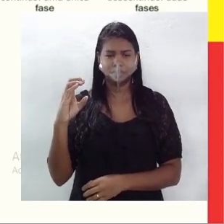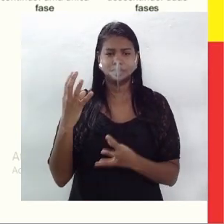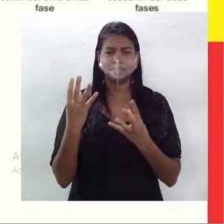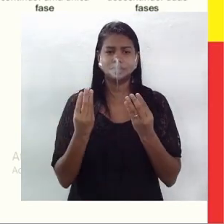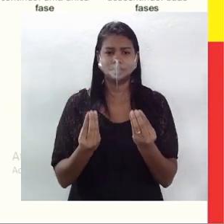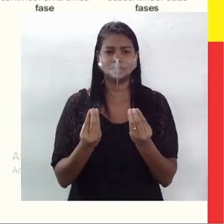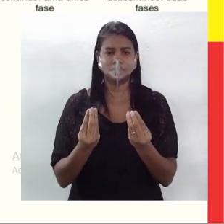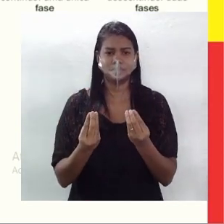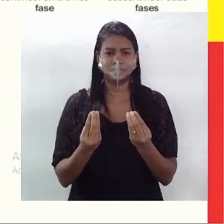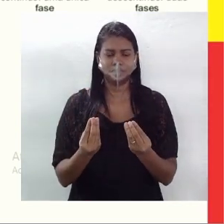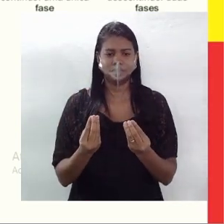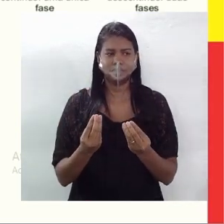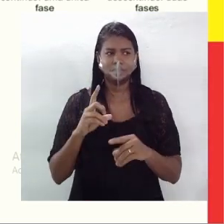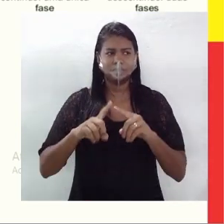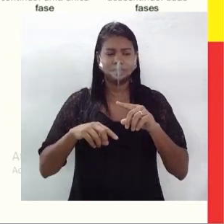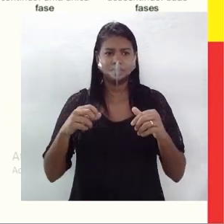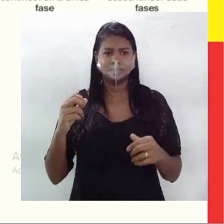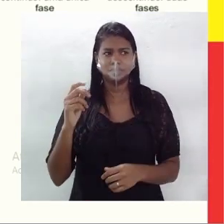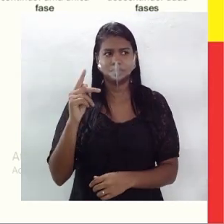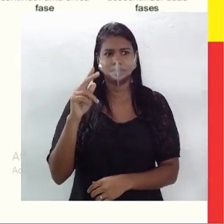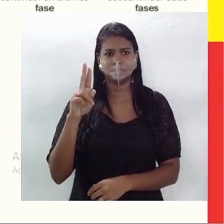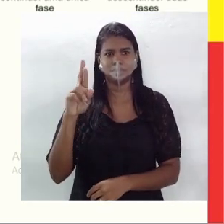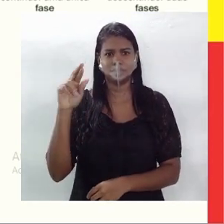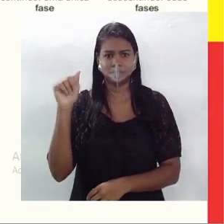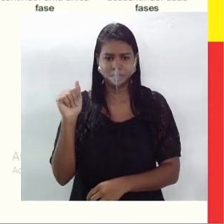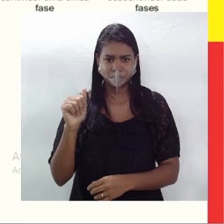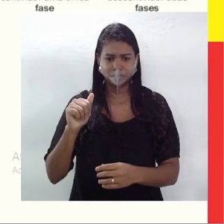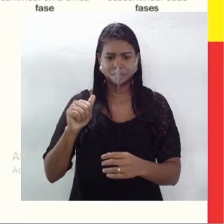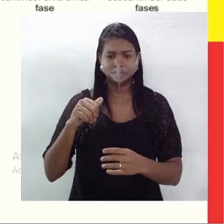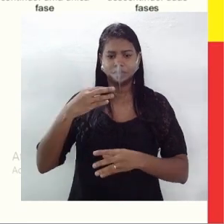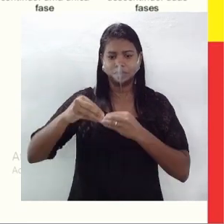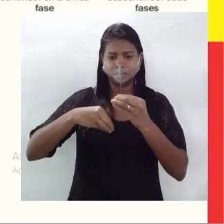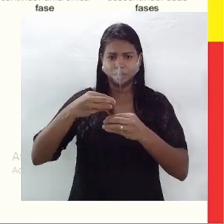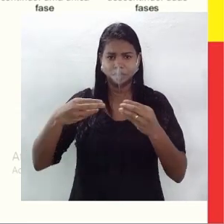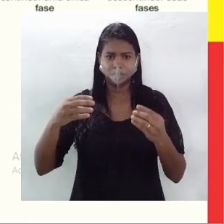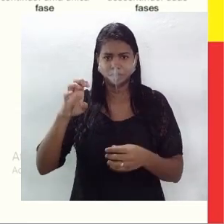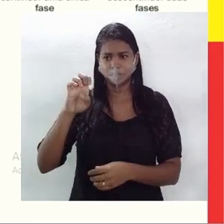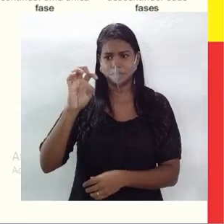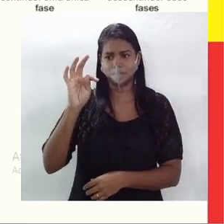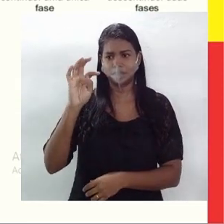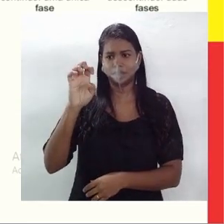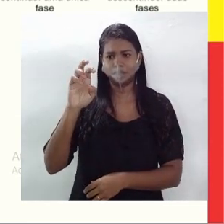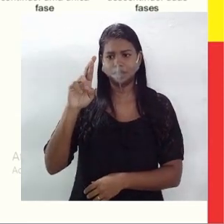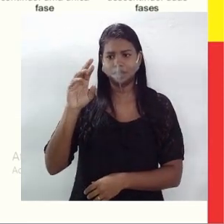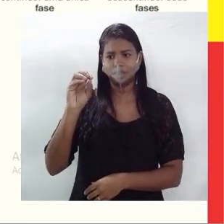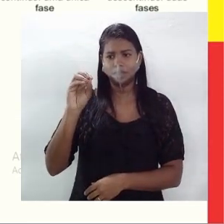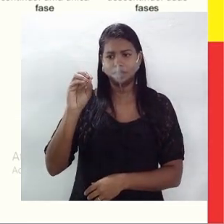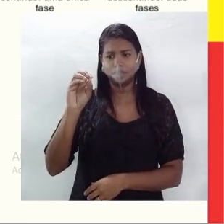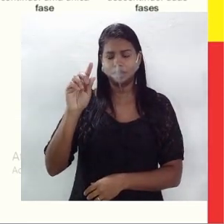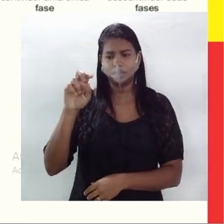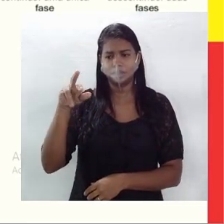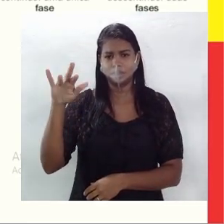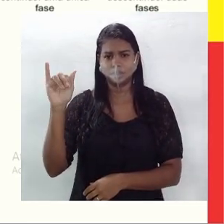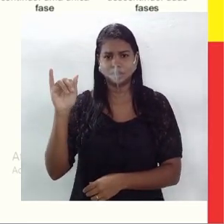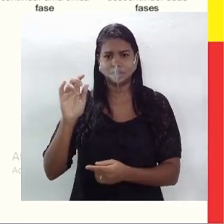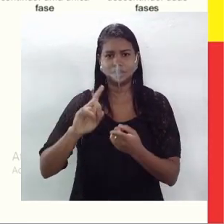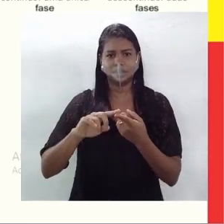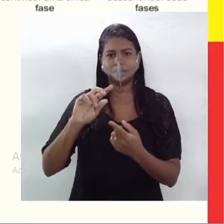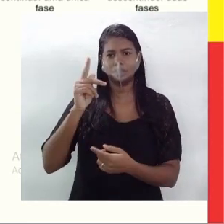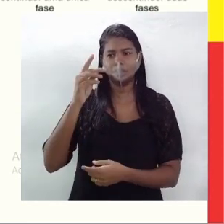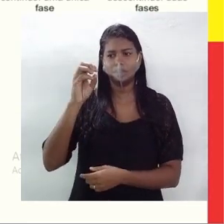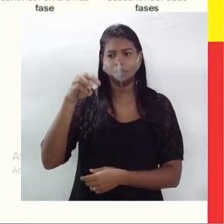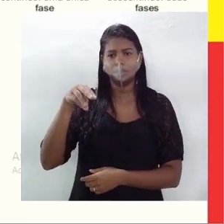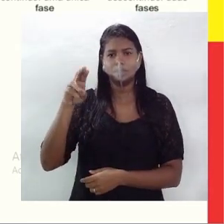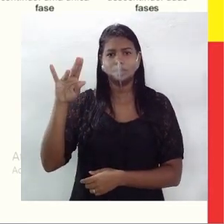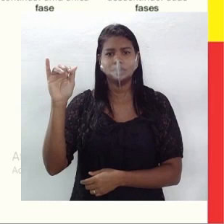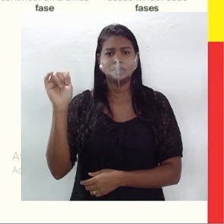como substâncias puras, misturas heterogêneas ou homogêneas. Então, quando